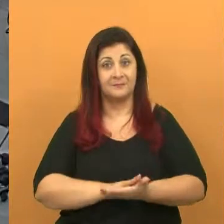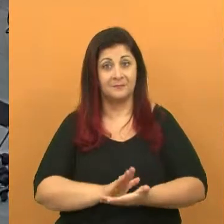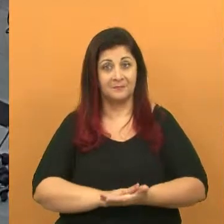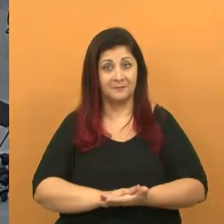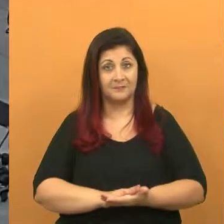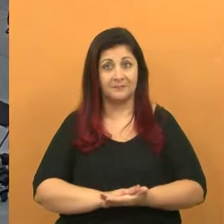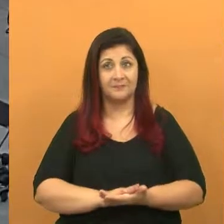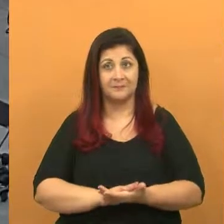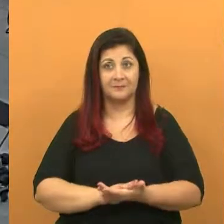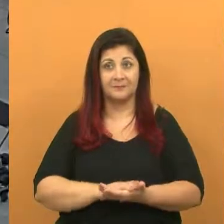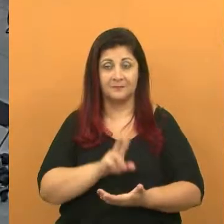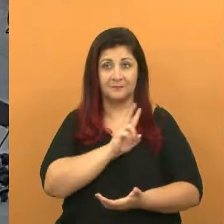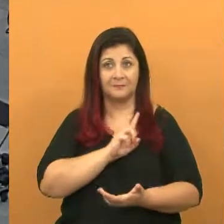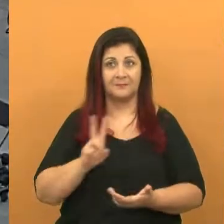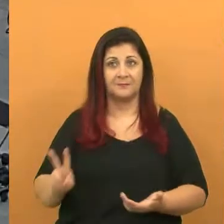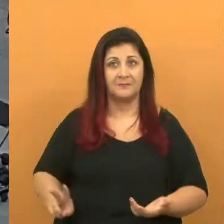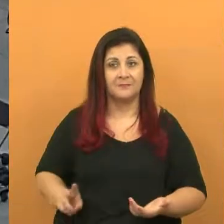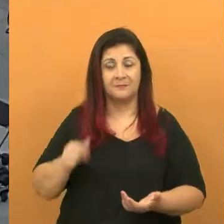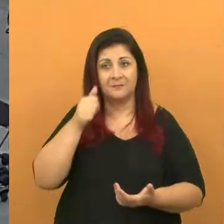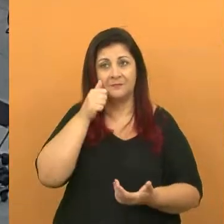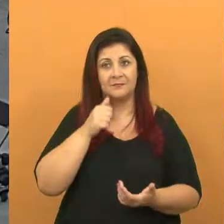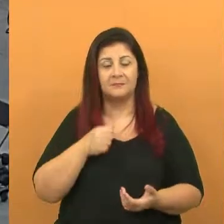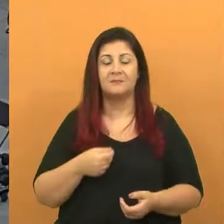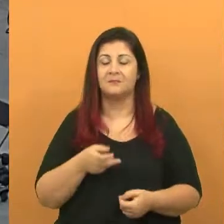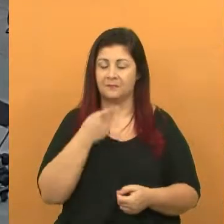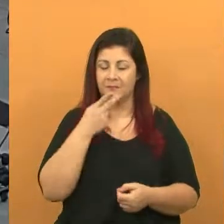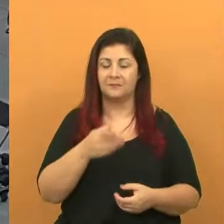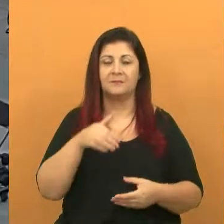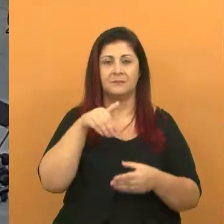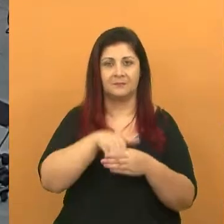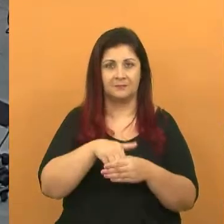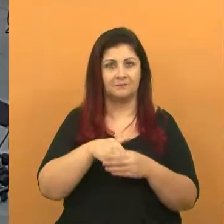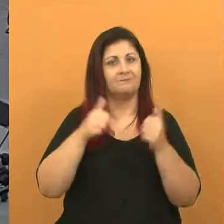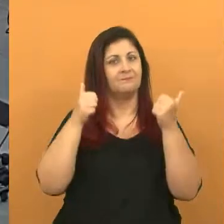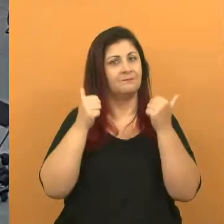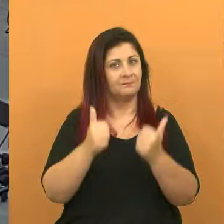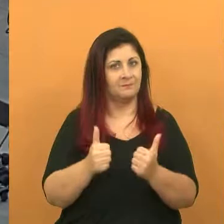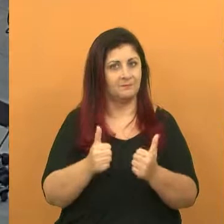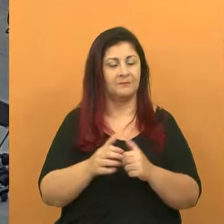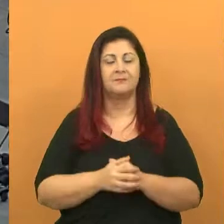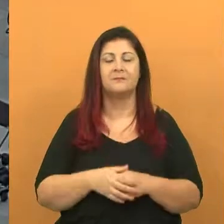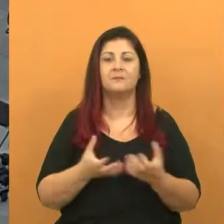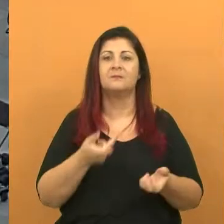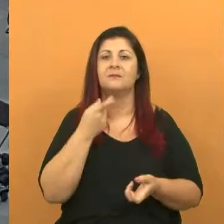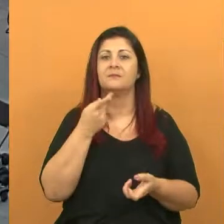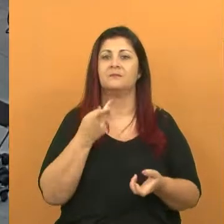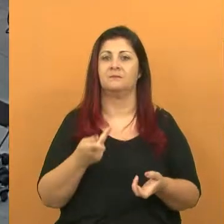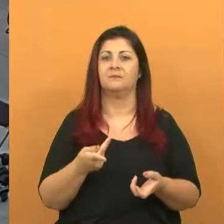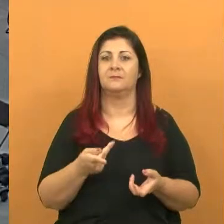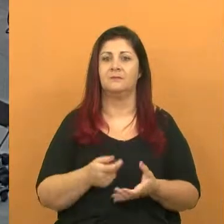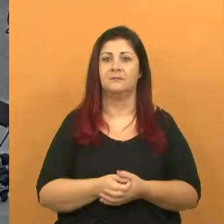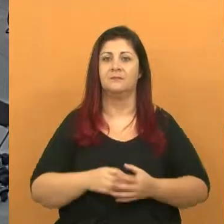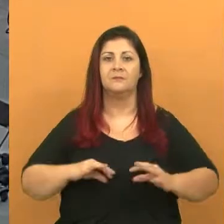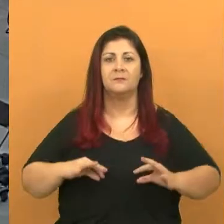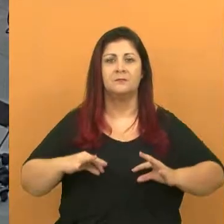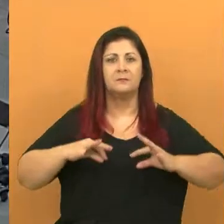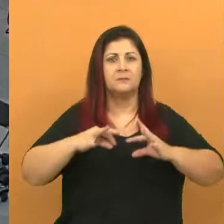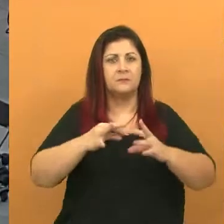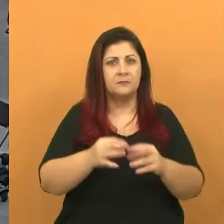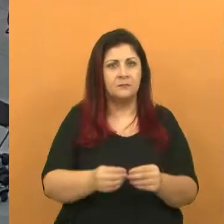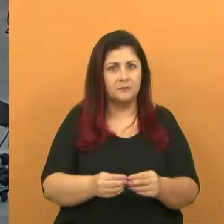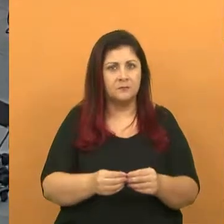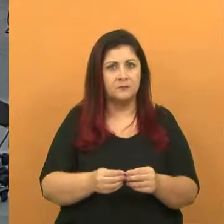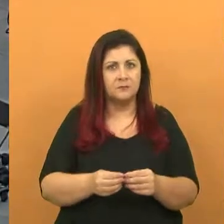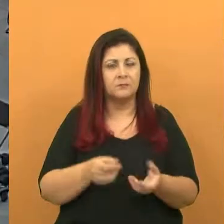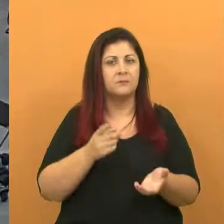pela iniciativa. Quero já adiantar meu voto aqui favorável a esse projeto e dizer que todo projeto que estimular